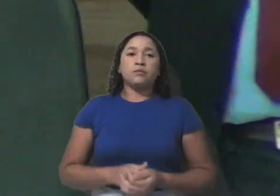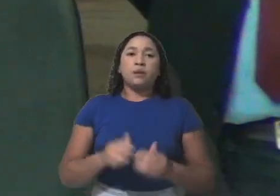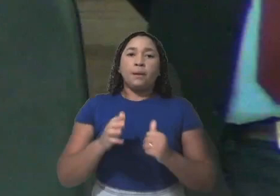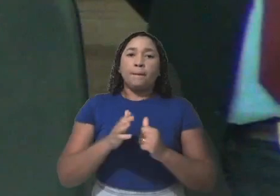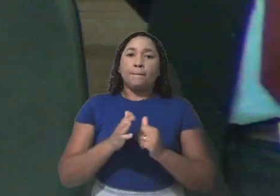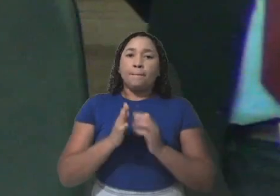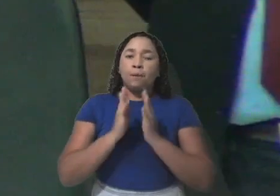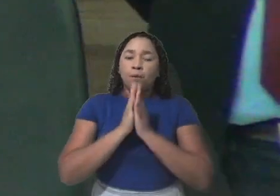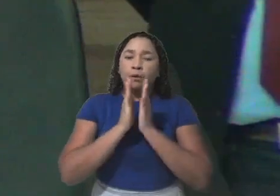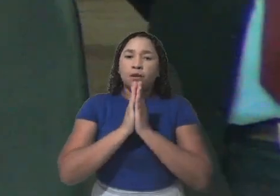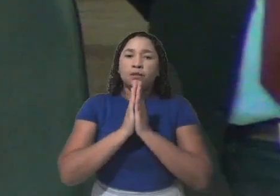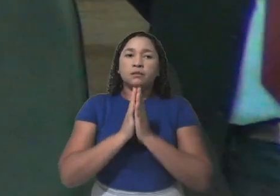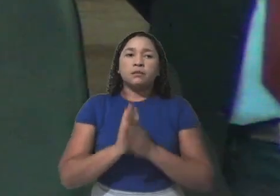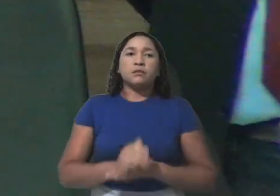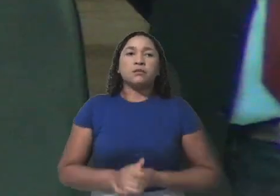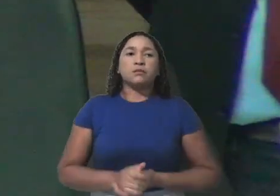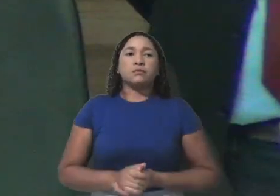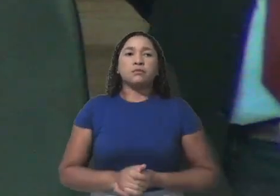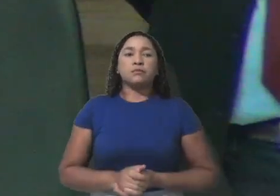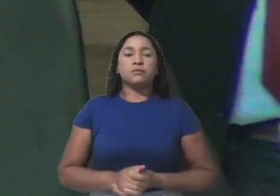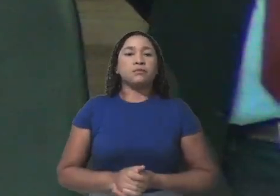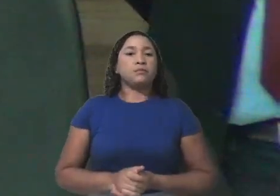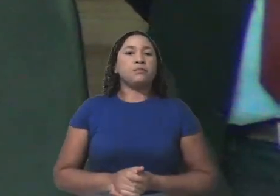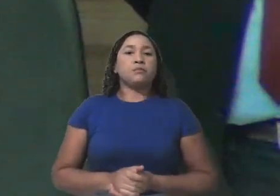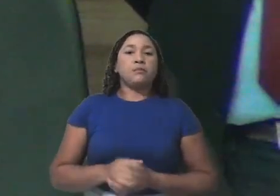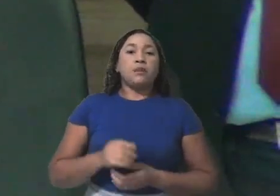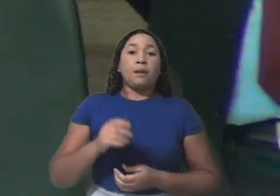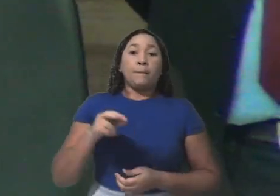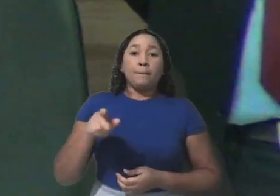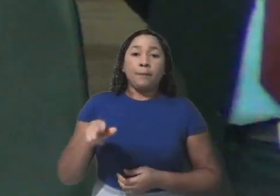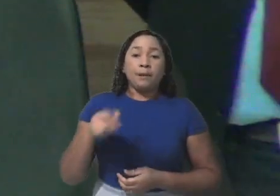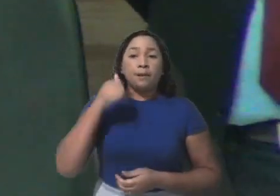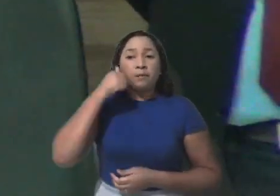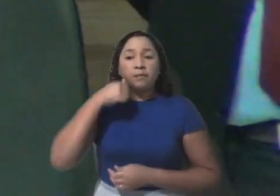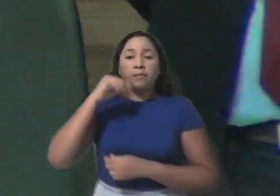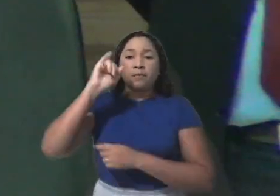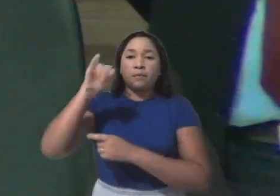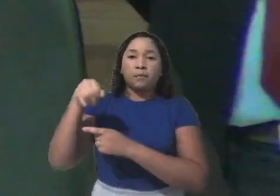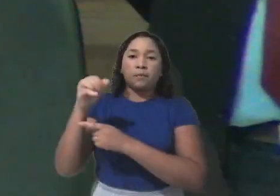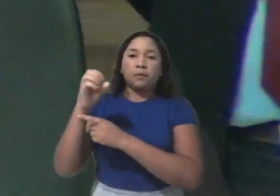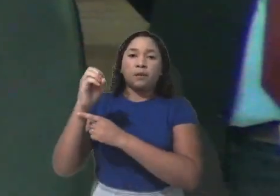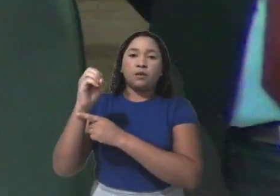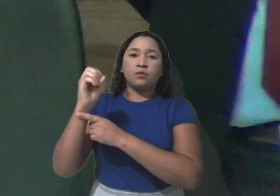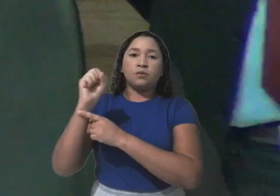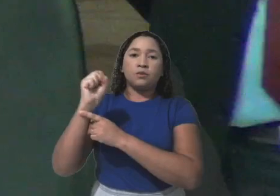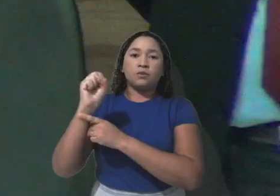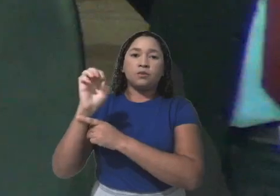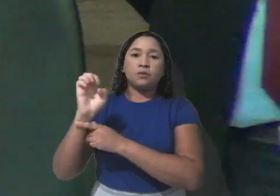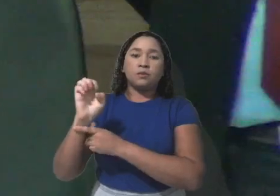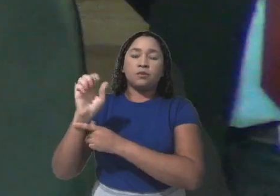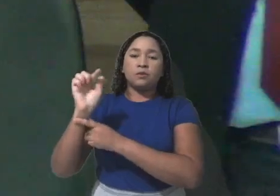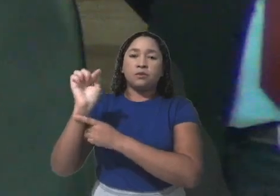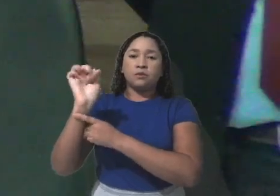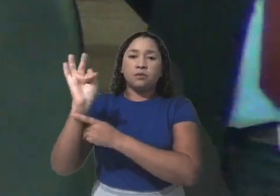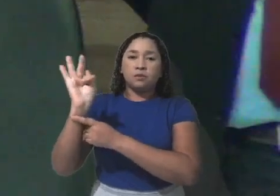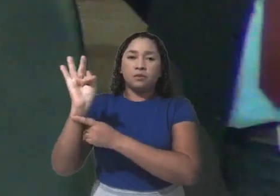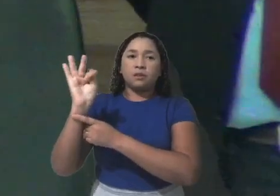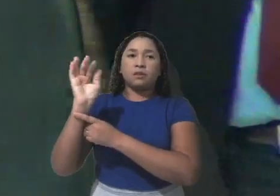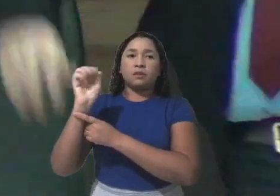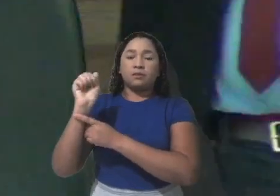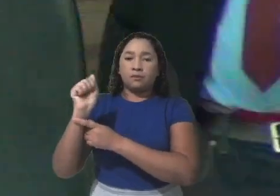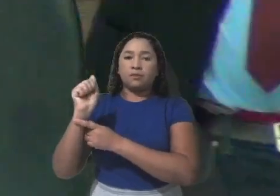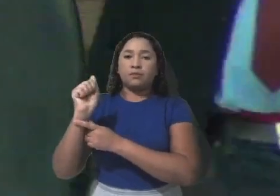diácono Divanilton, e o diácono Roberto, ambos estão enfermos. Quando irão orar pelos nossos irmãos,